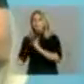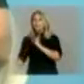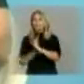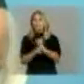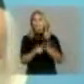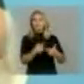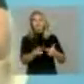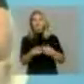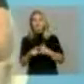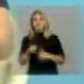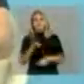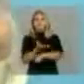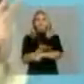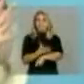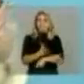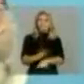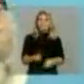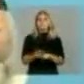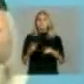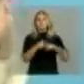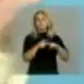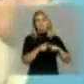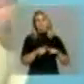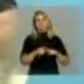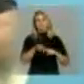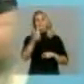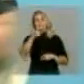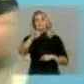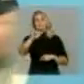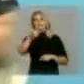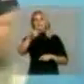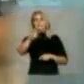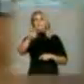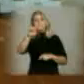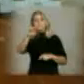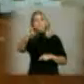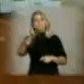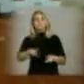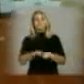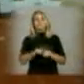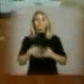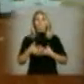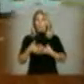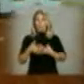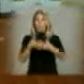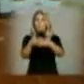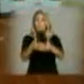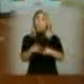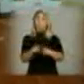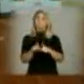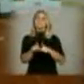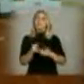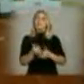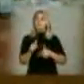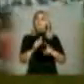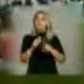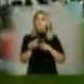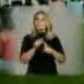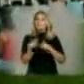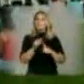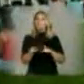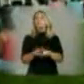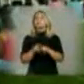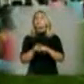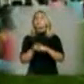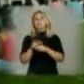dos médicos, enfim. A Unimed entrou nisso. O caminhão é uma iniciativa da FebraPharma, que é a Federação Brasileira da Indústria